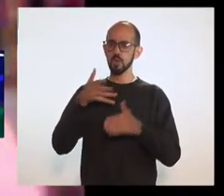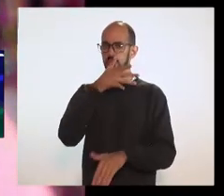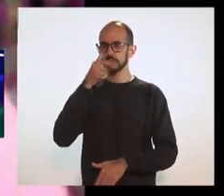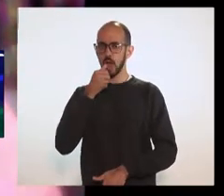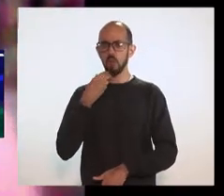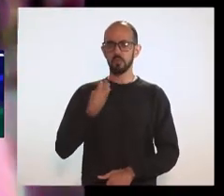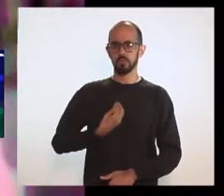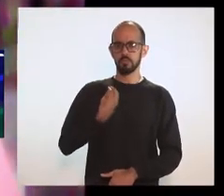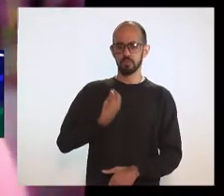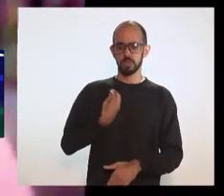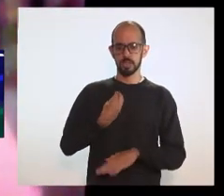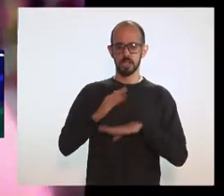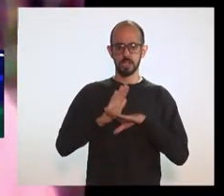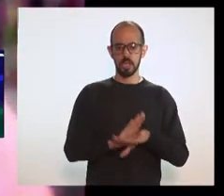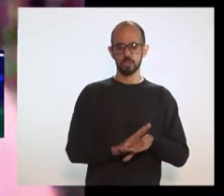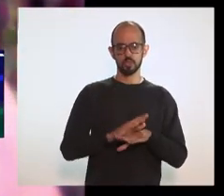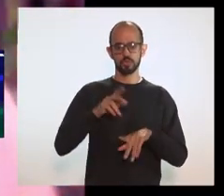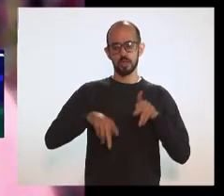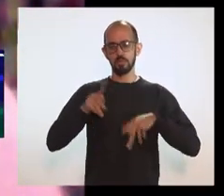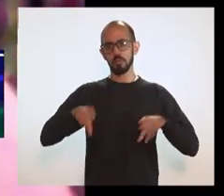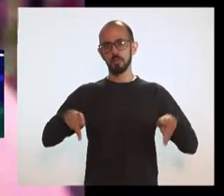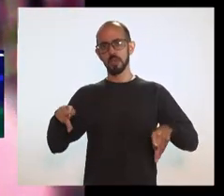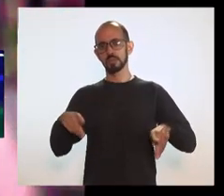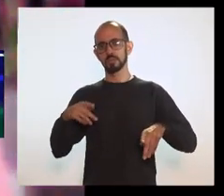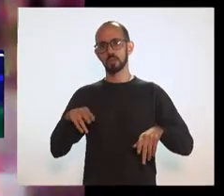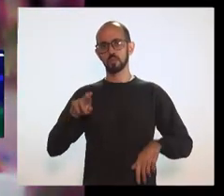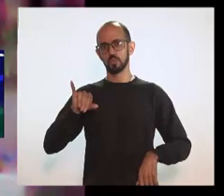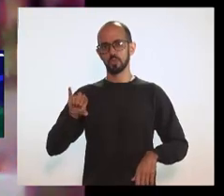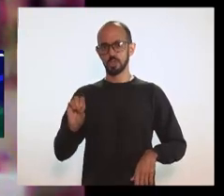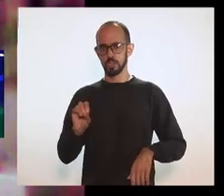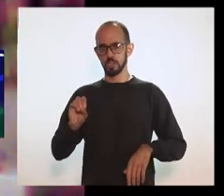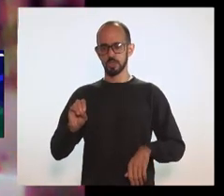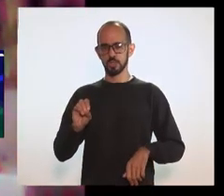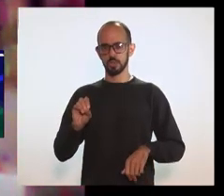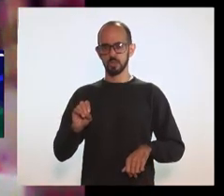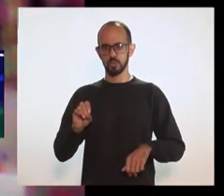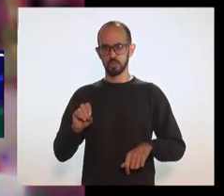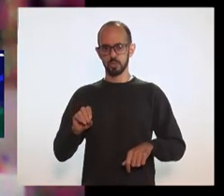Ajude a população do estado do Rio de Janeiro a enfrentar essa pandemia.